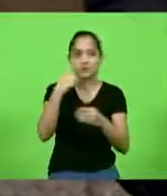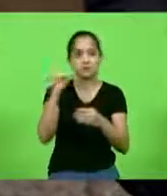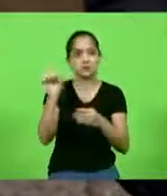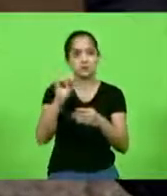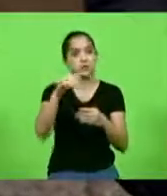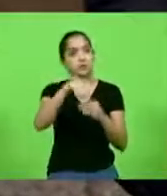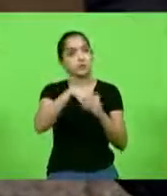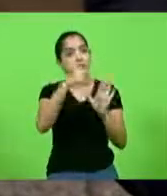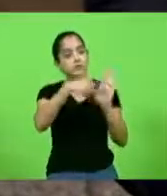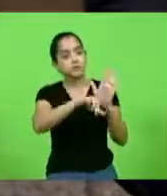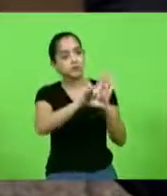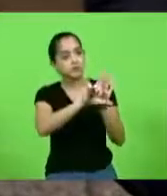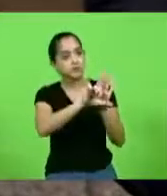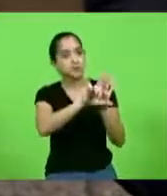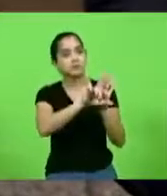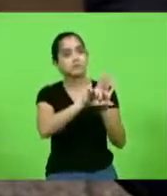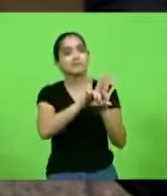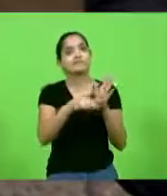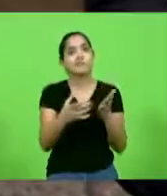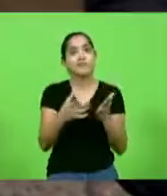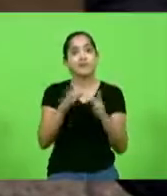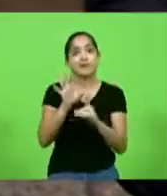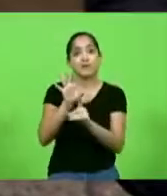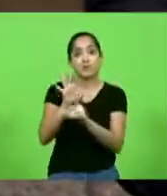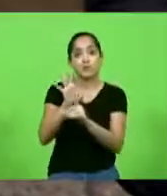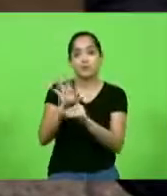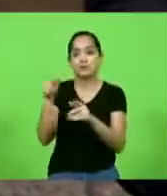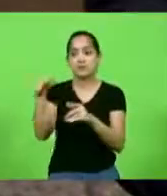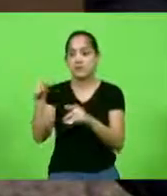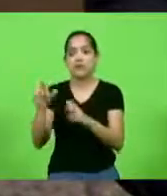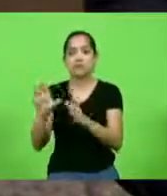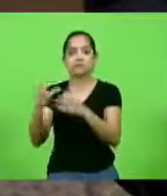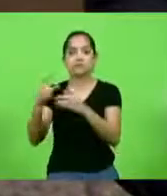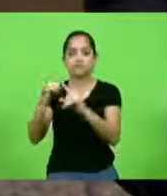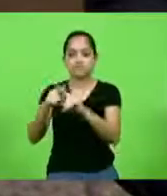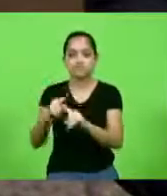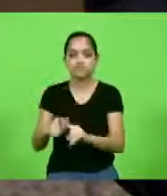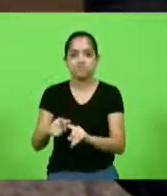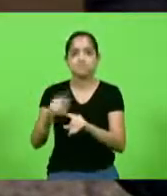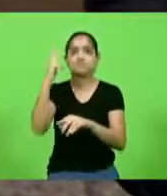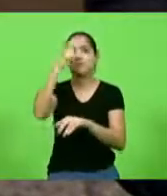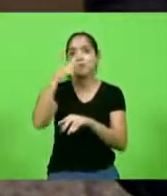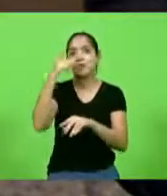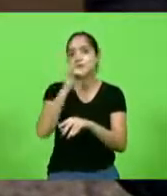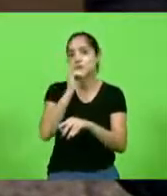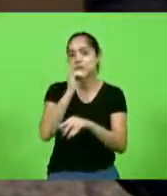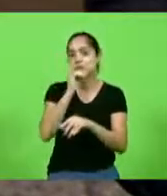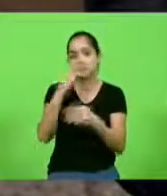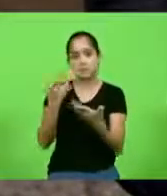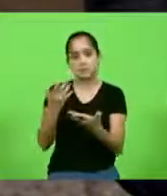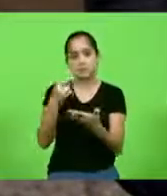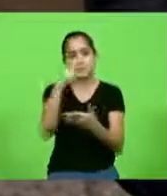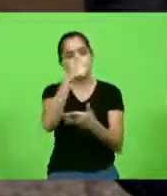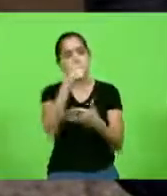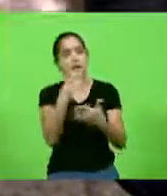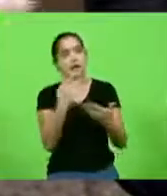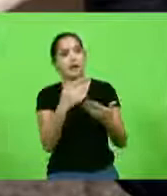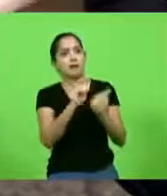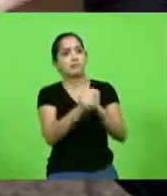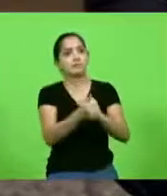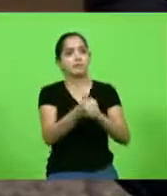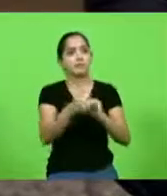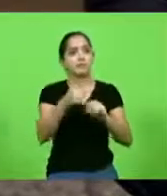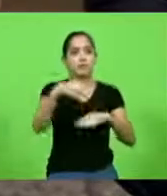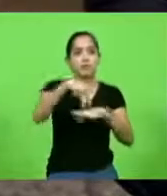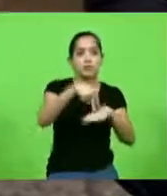um projeto de lei que vai intervir no campeonato de futebol lá da Palhoça, que vai intervir no campeonato de surf,